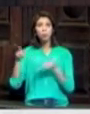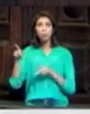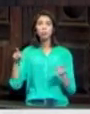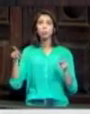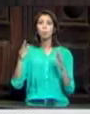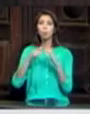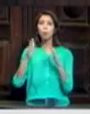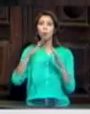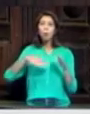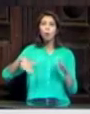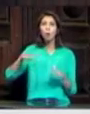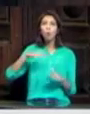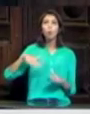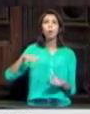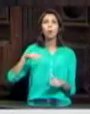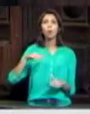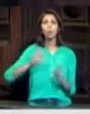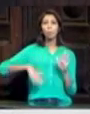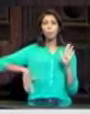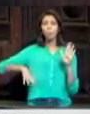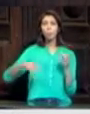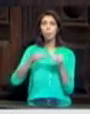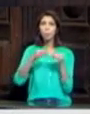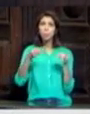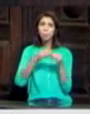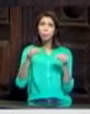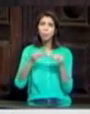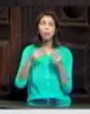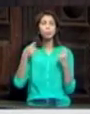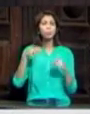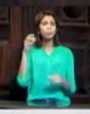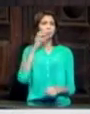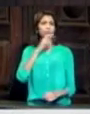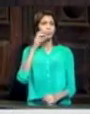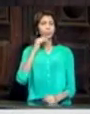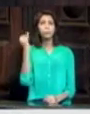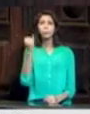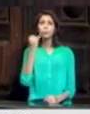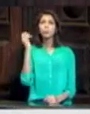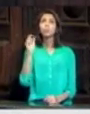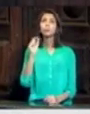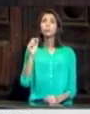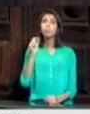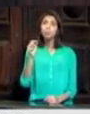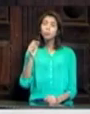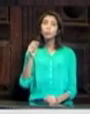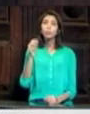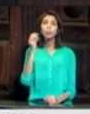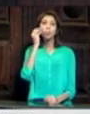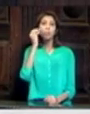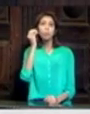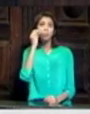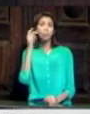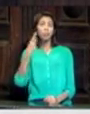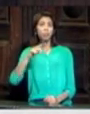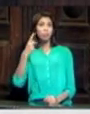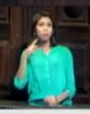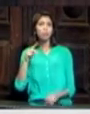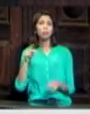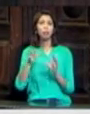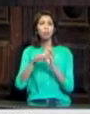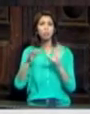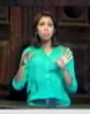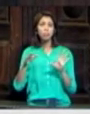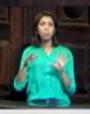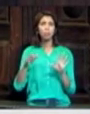dos lagos, eu quero dizer da extrema urgência e necessidade de impedirmos que essa deliberação da